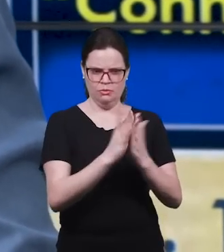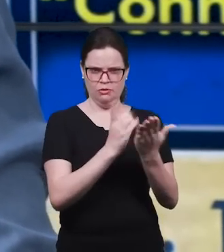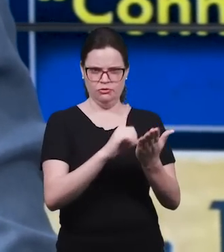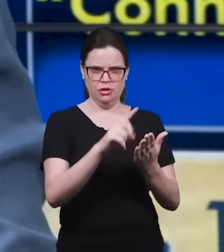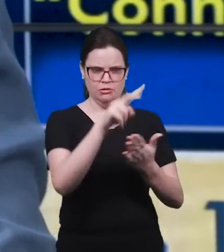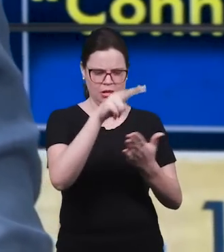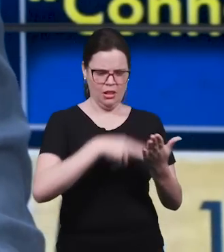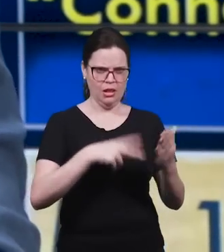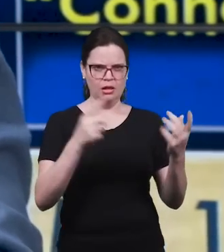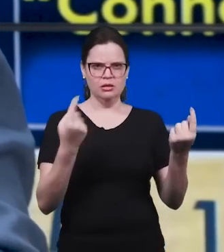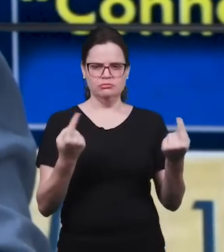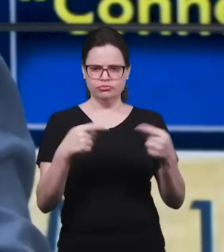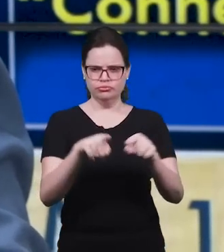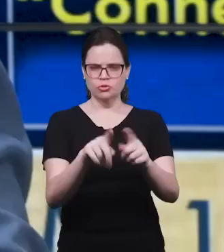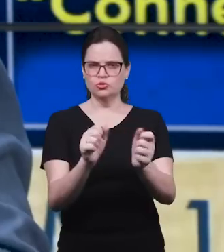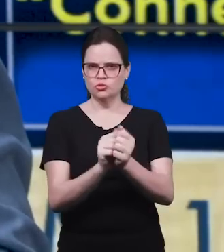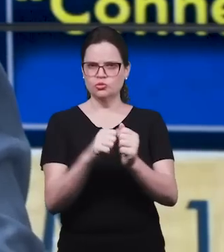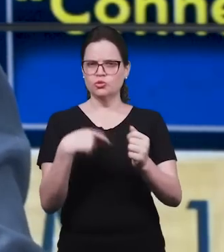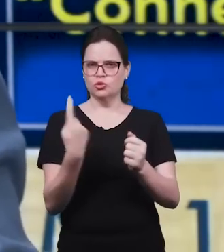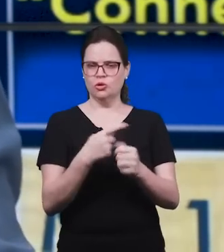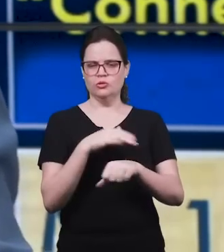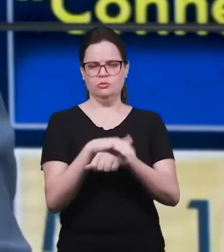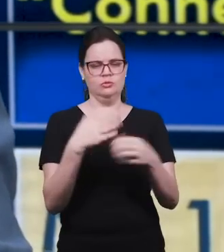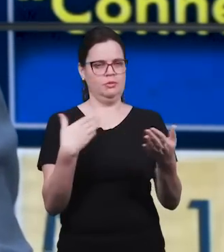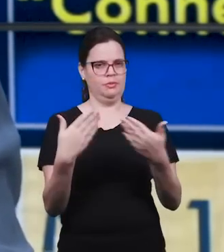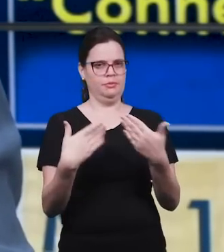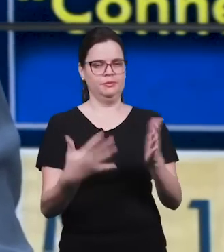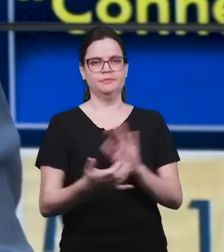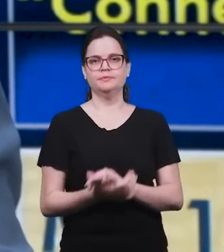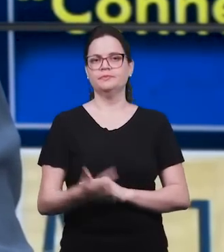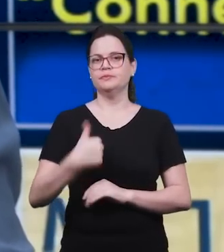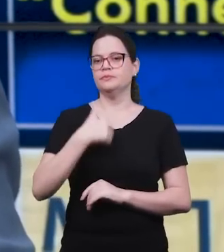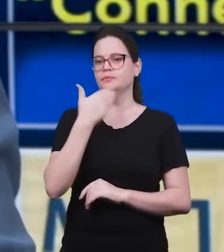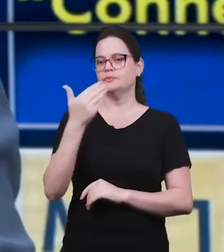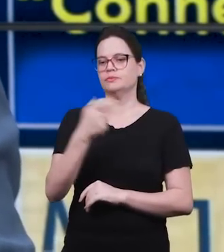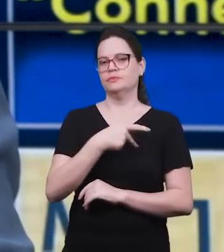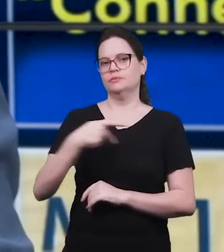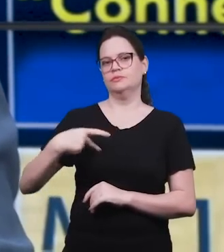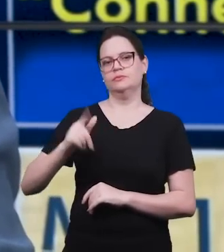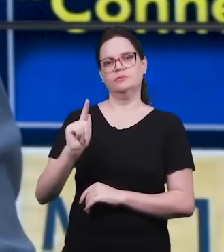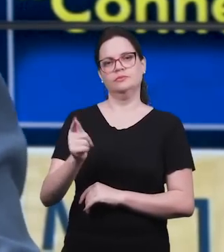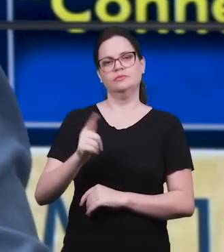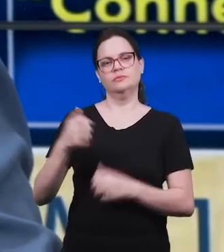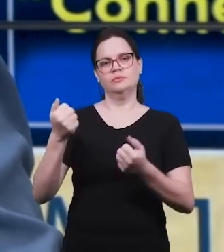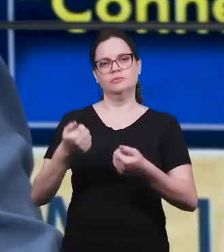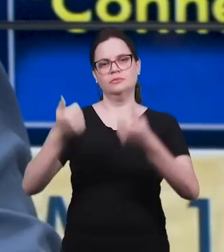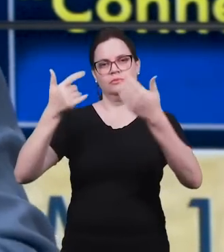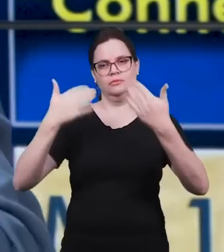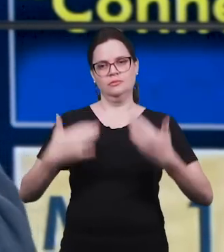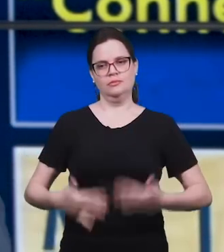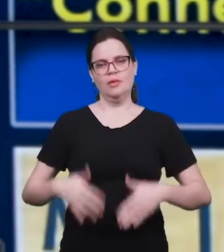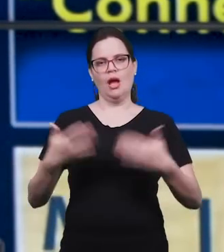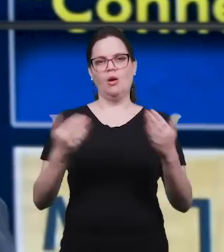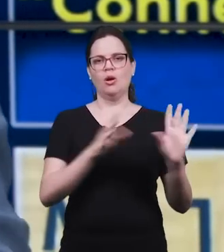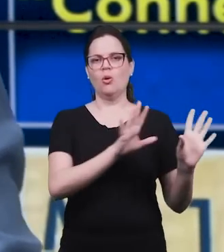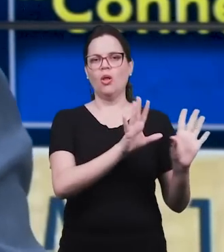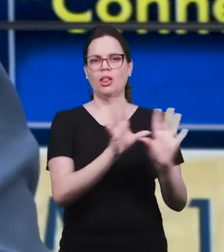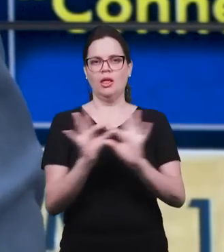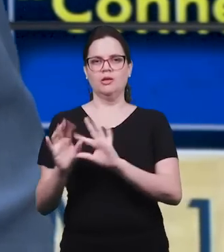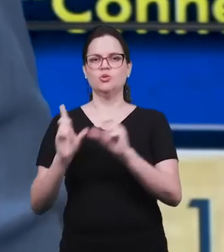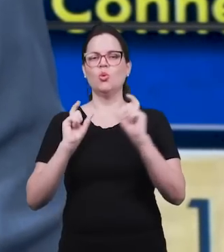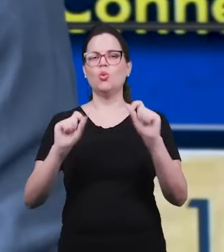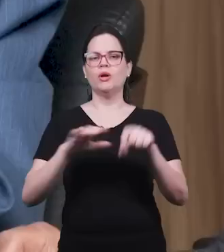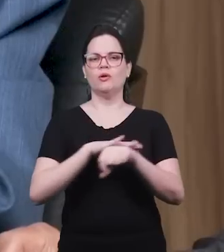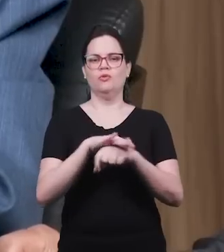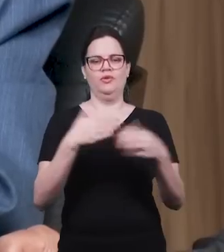o assunto que nós vamos abordar aqui. E eu começo pedindo ao pastor Gideuti Gueiros que faça uma contextualização do que nós vamos abordar